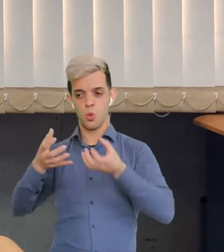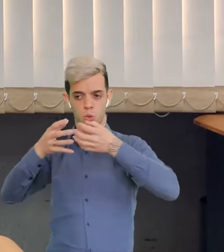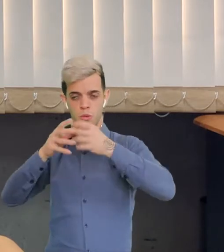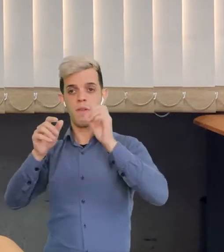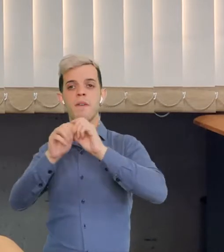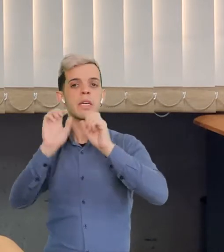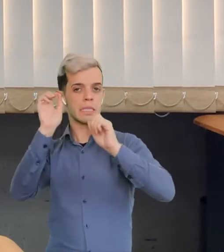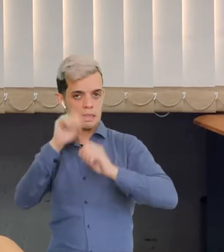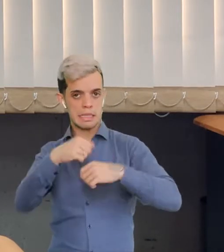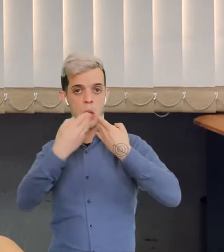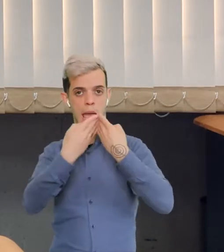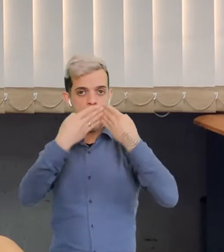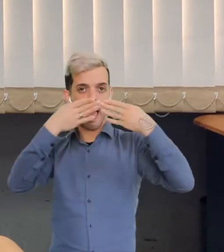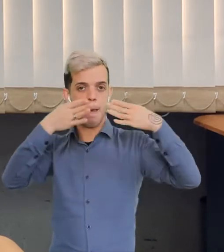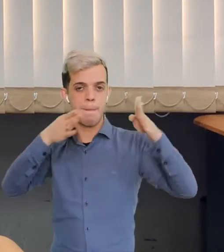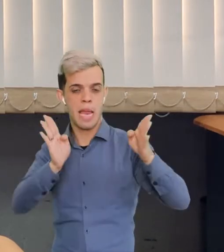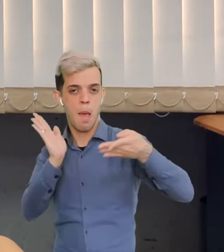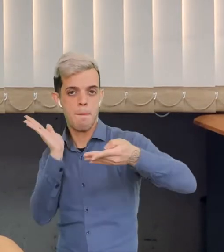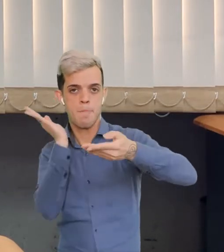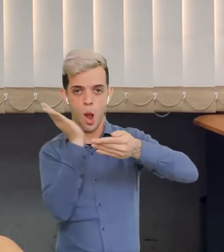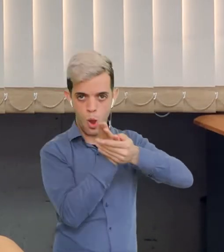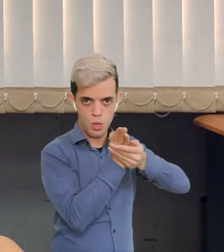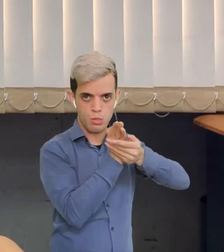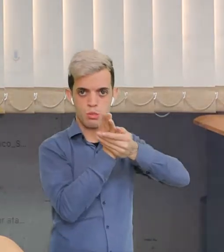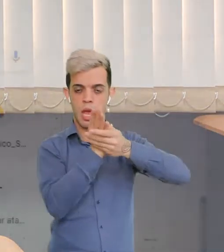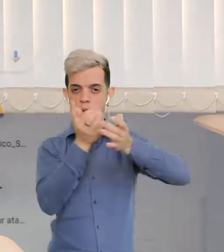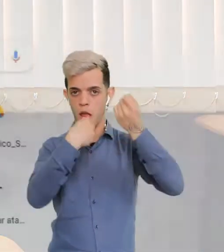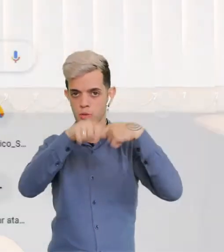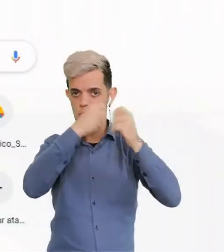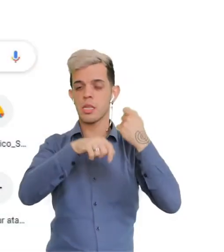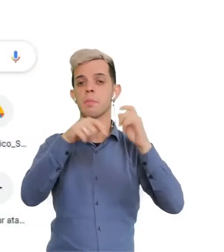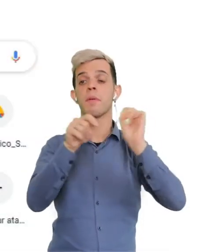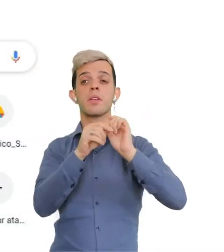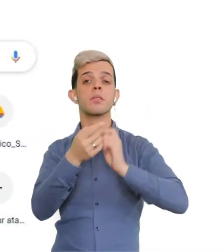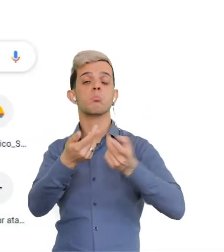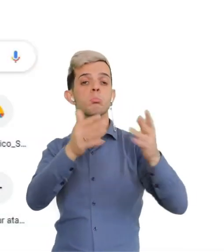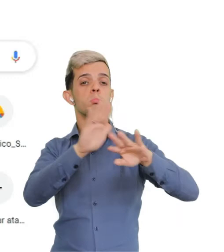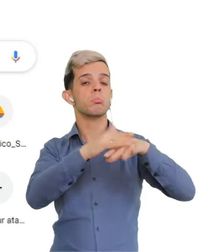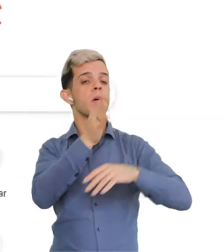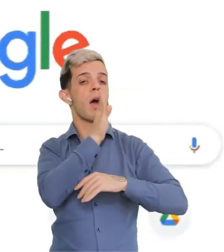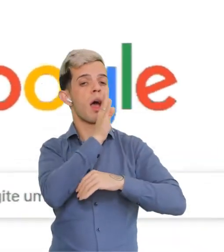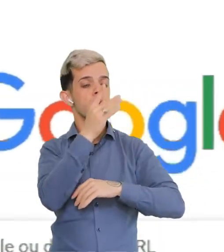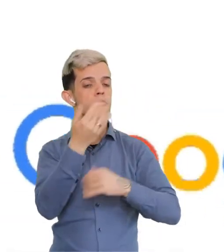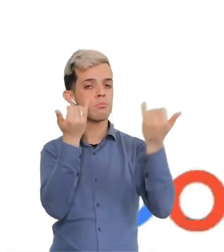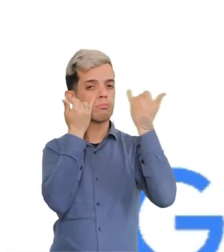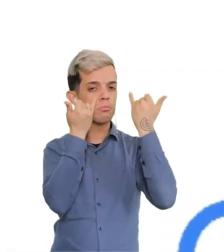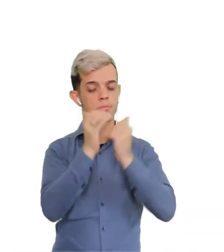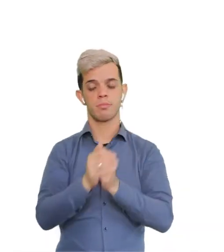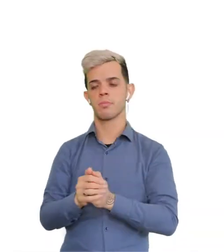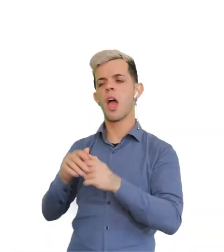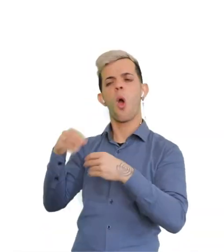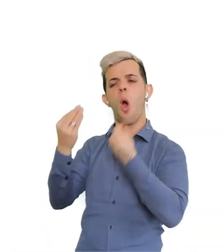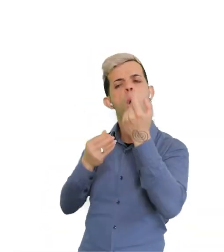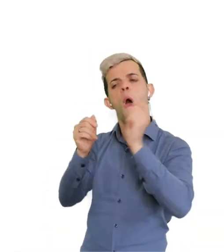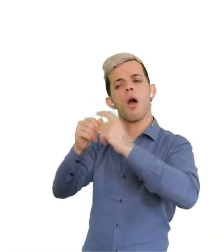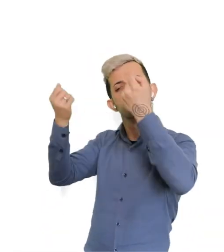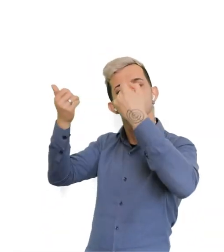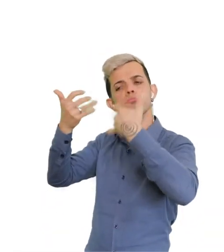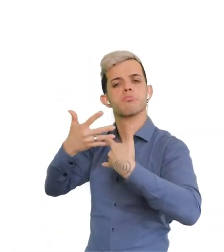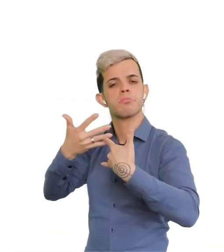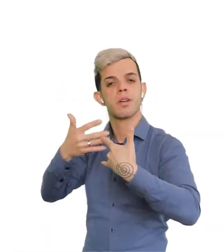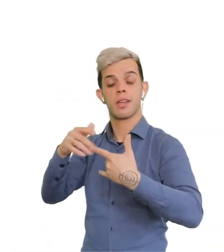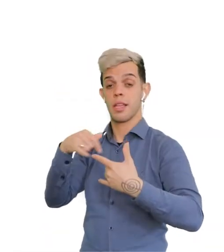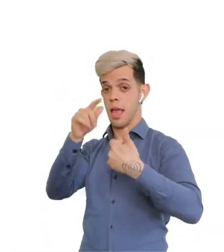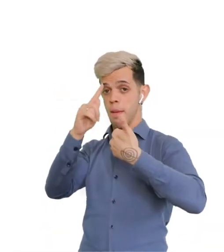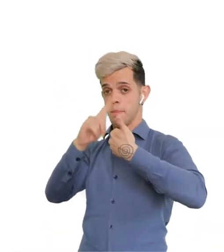equipe vai abrir um processo administrativo para apurar a infração. Então, para apresentar a defesa do auto de infração,